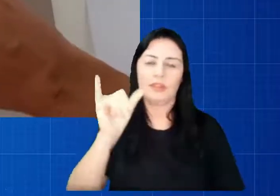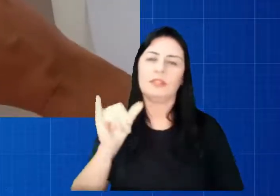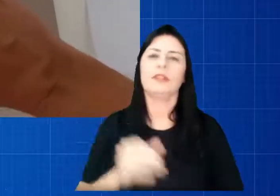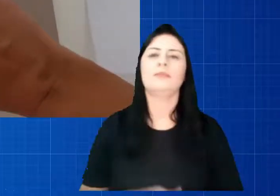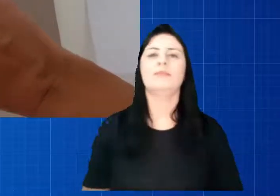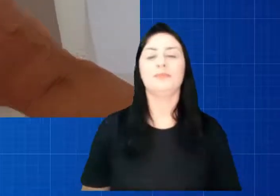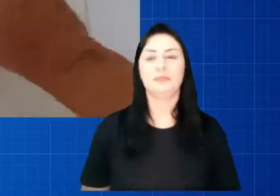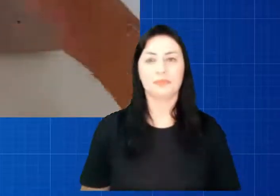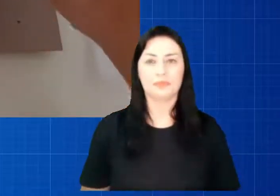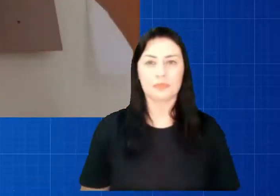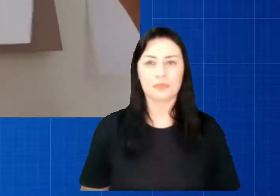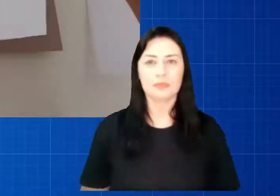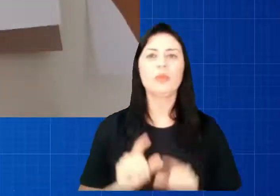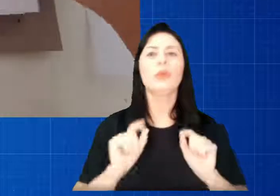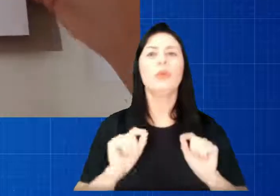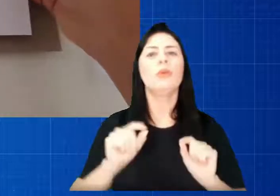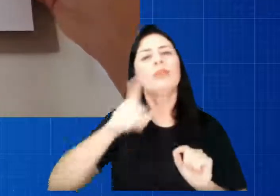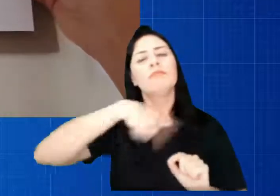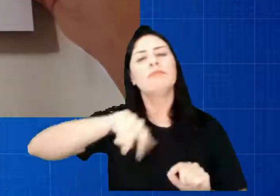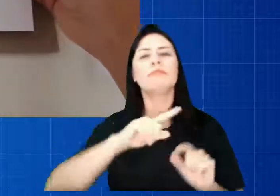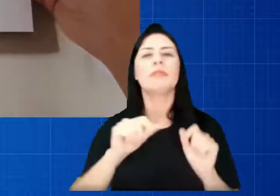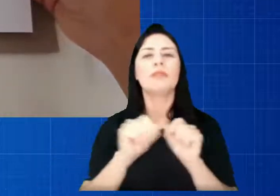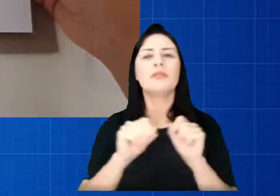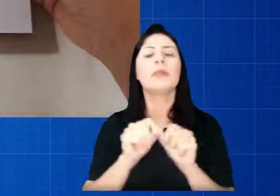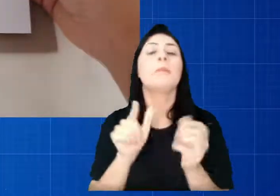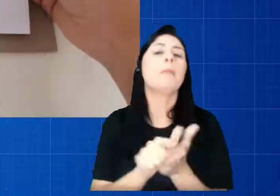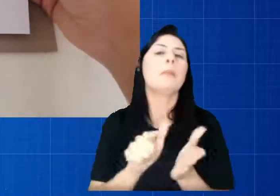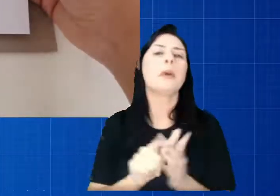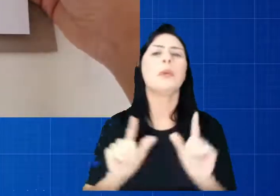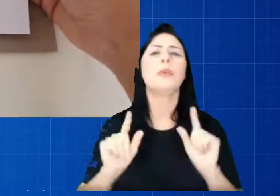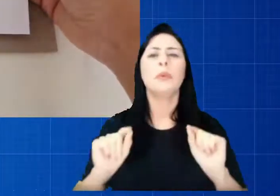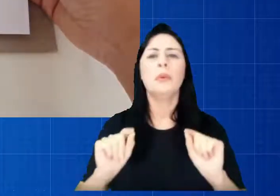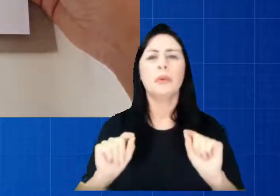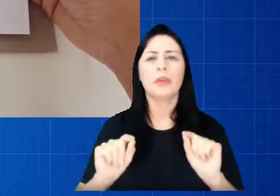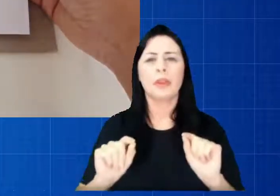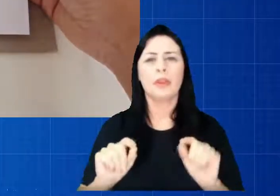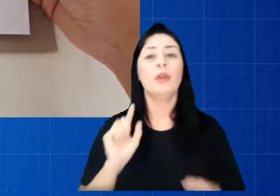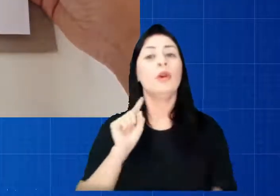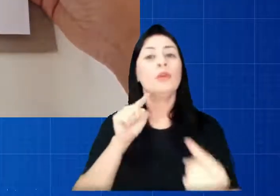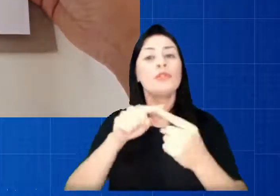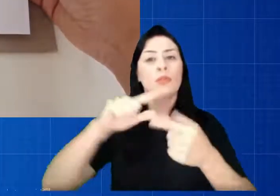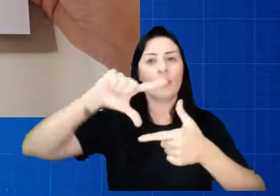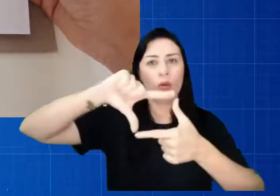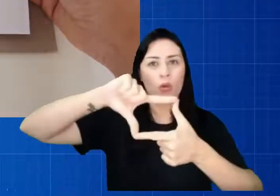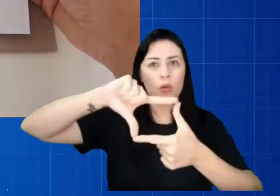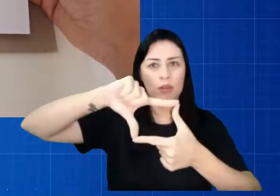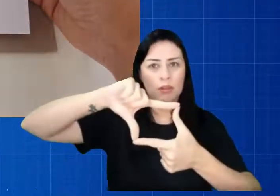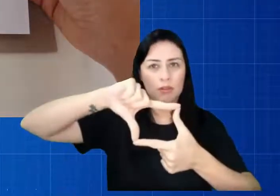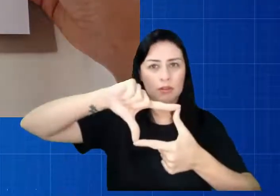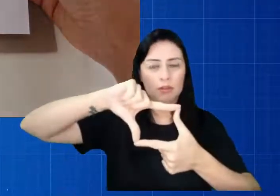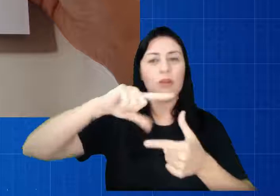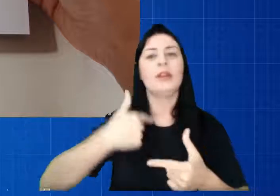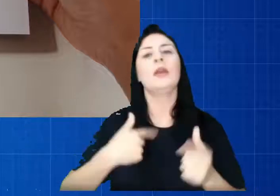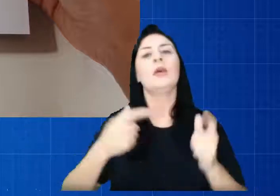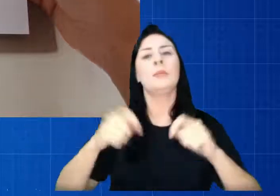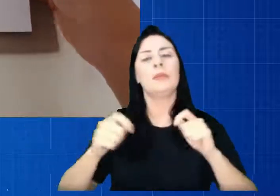nós faremos com esta folha de papel? Para obter um quadrado, eu preciso pegar essa folha de